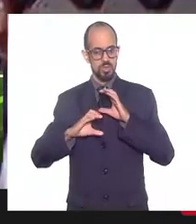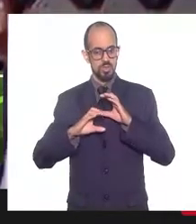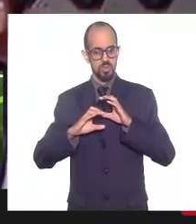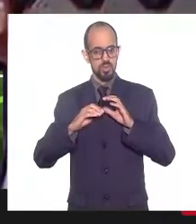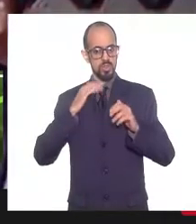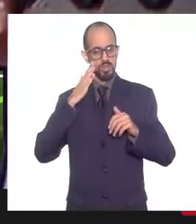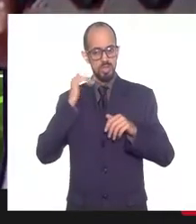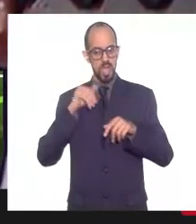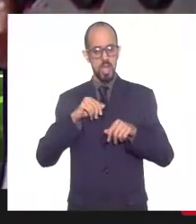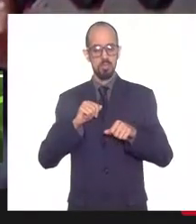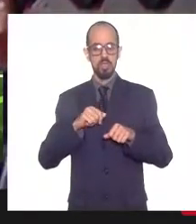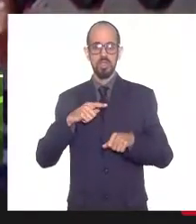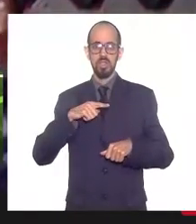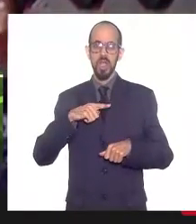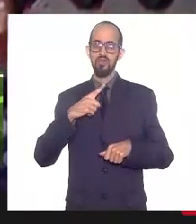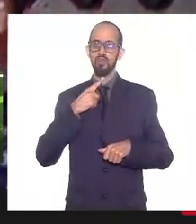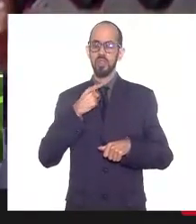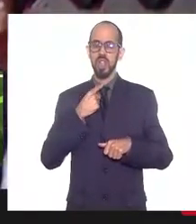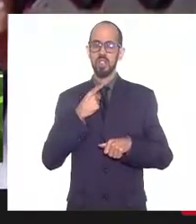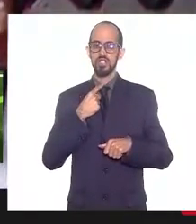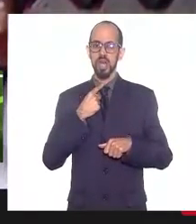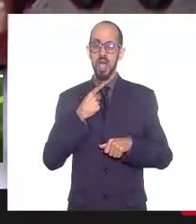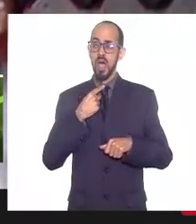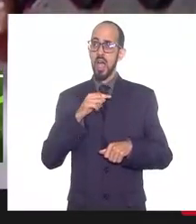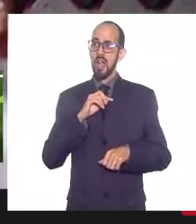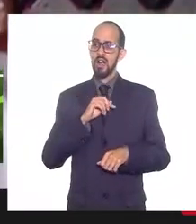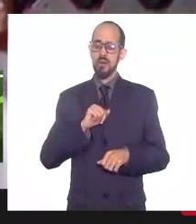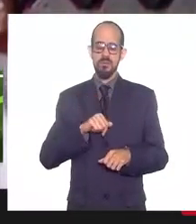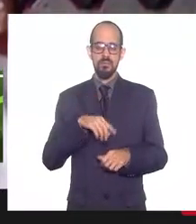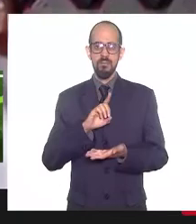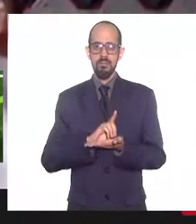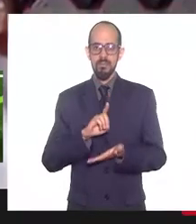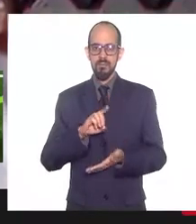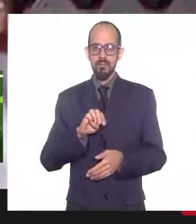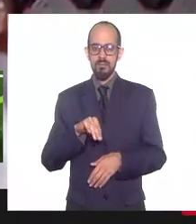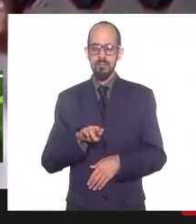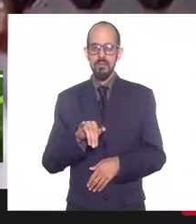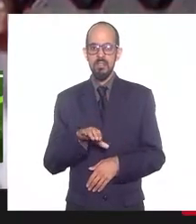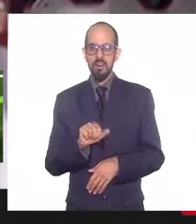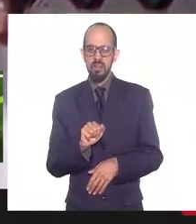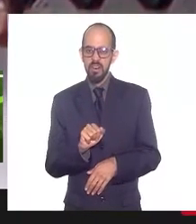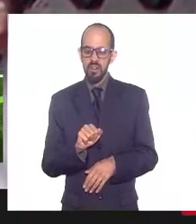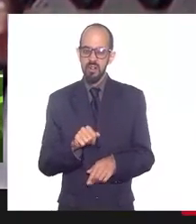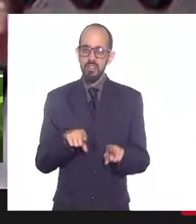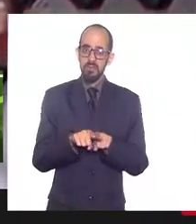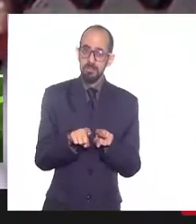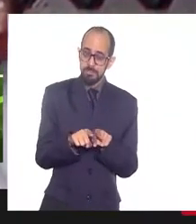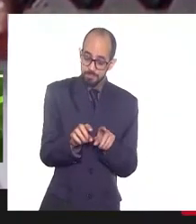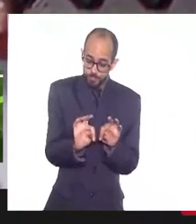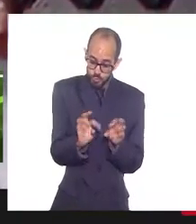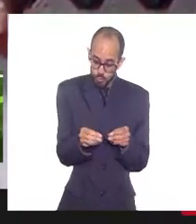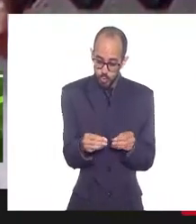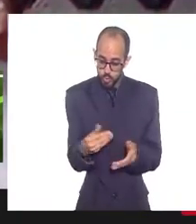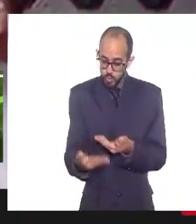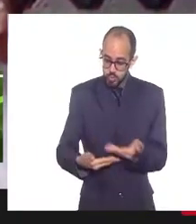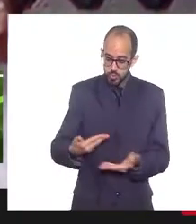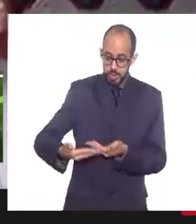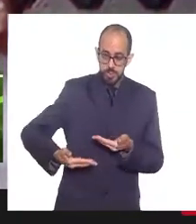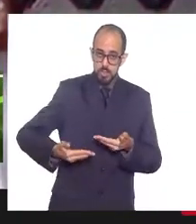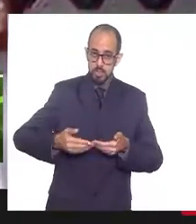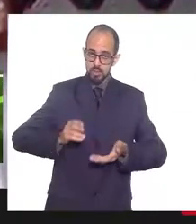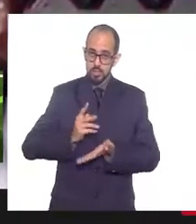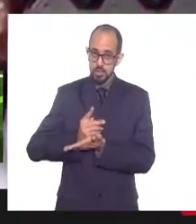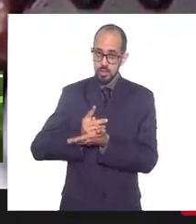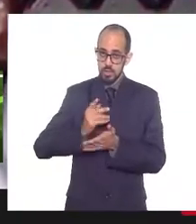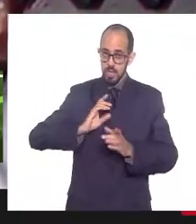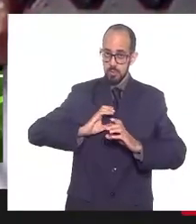né, por exemplo, da doutora Márcia, enfim, de todos os parceiros que a gente sempre dialoga aqui.